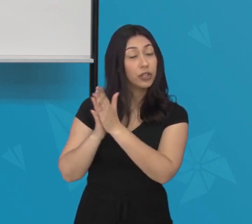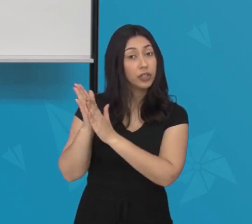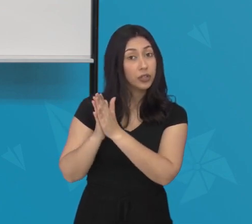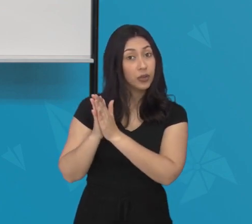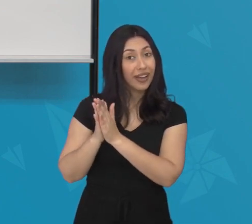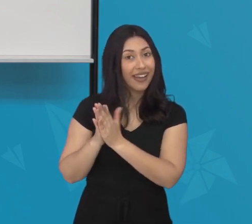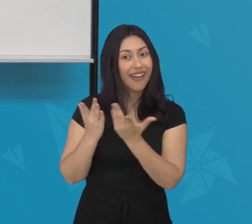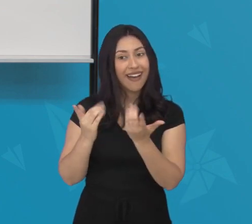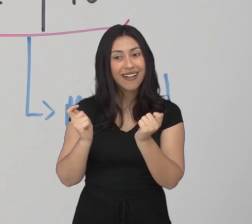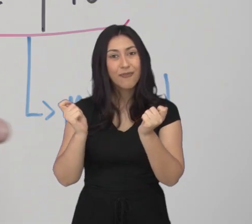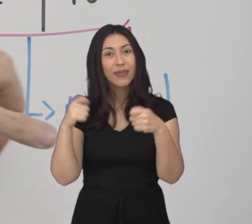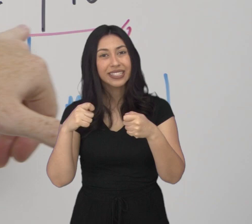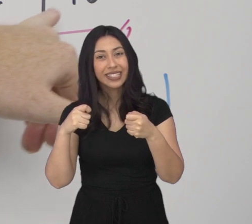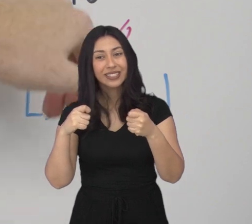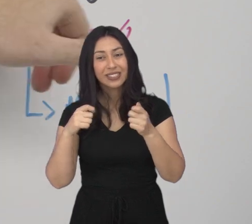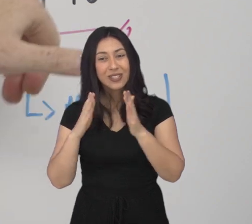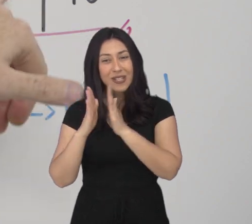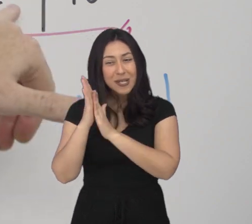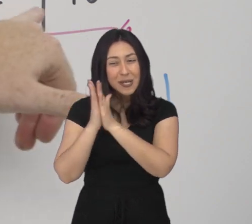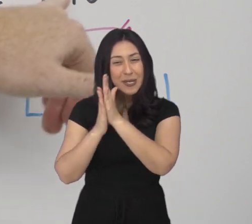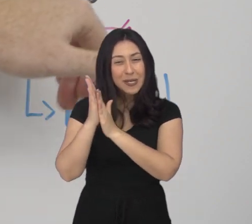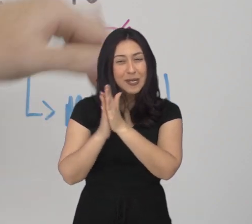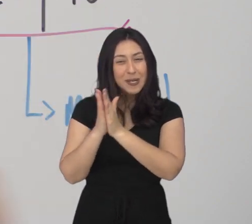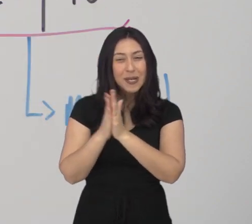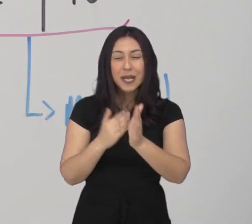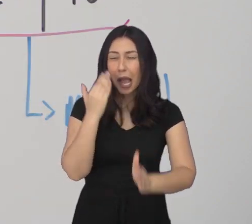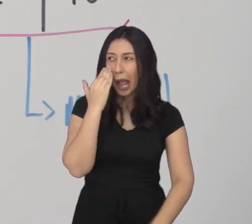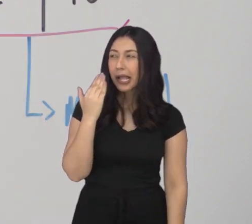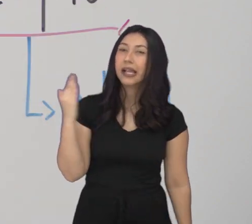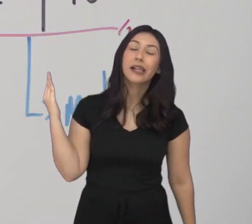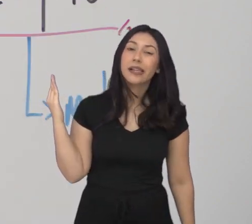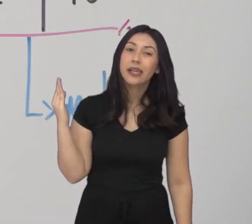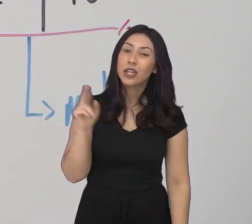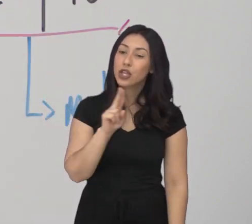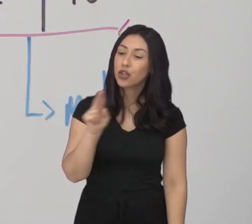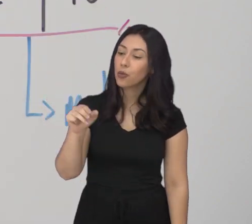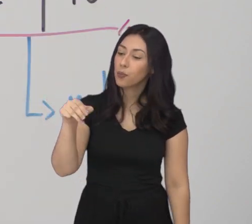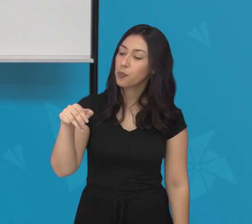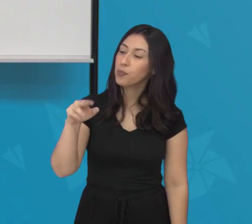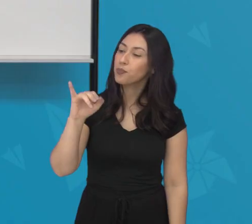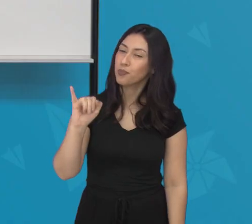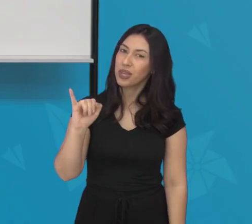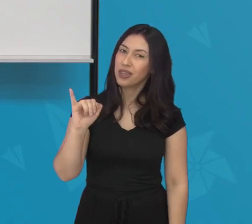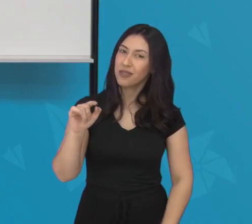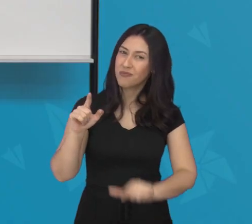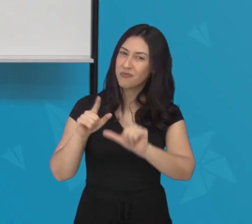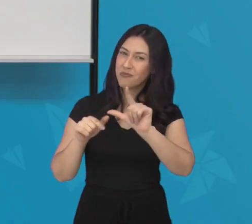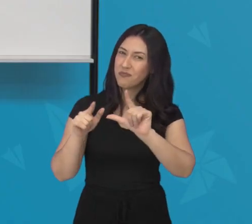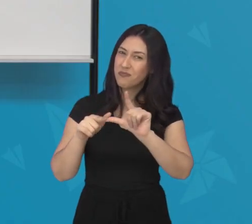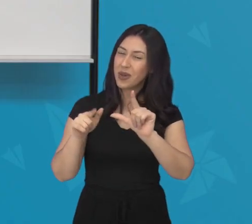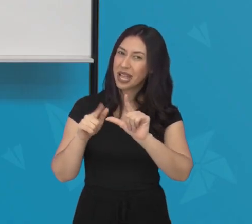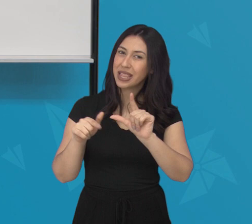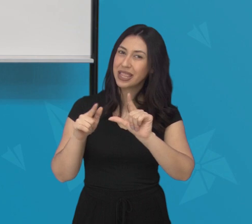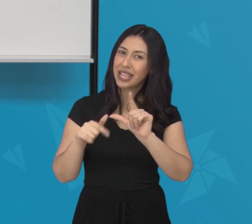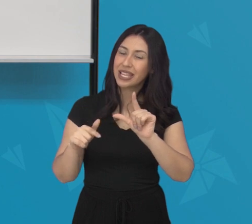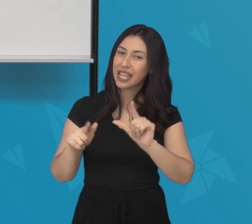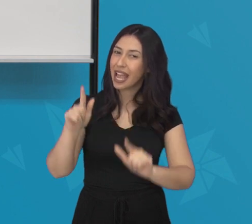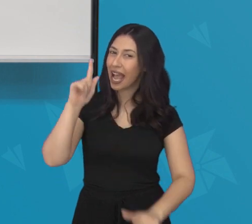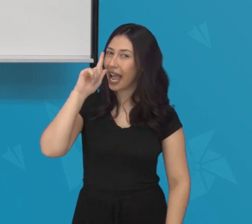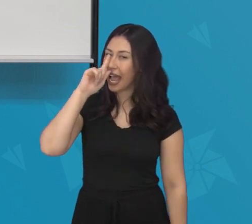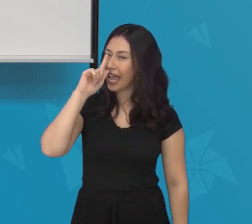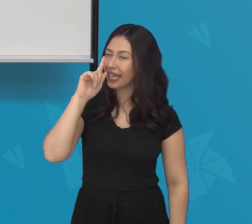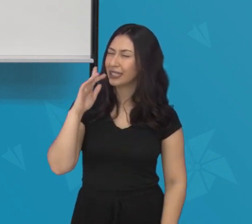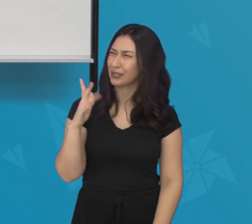material. Esse é o Mi. O que é o Mi? É uma letra grega, às vezes parece difícil. Mi, o que é Mi? Deixa a